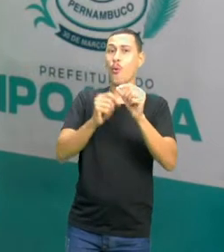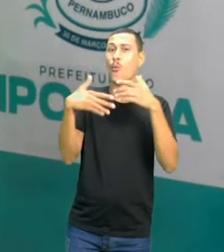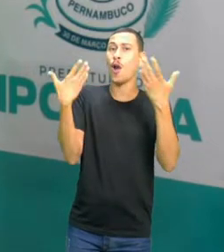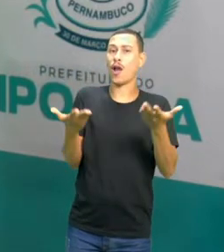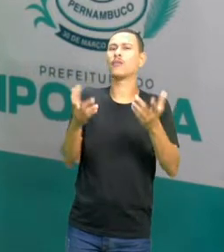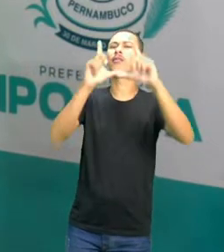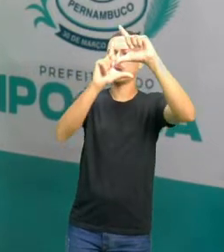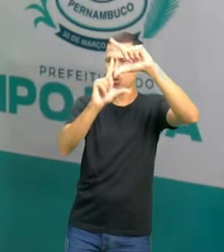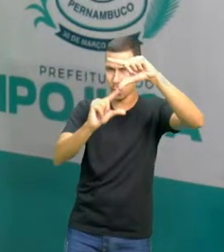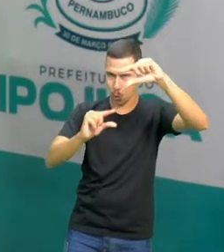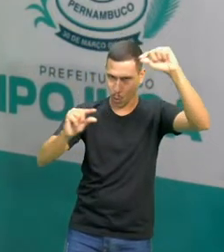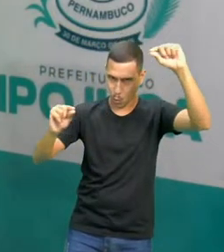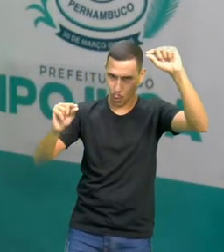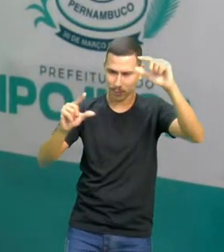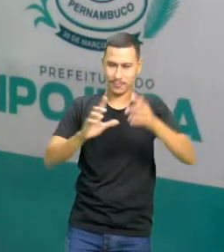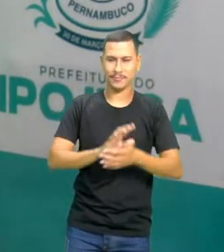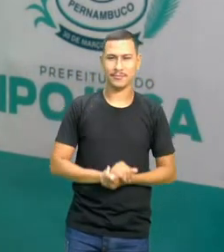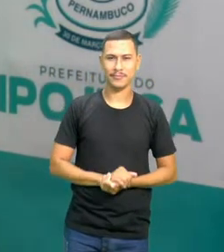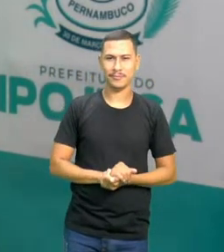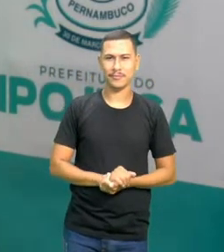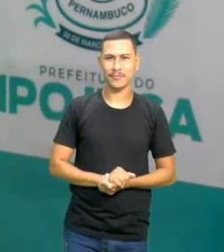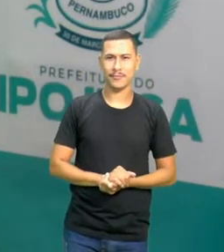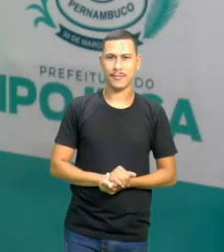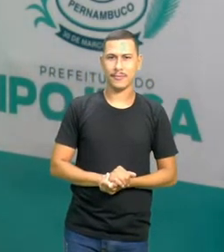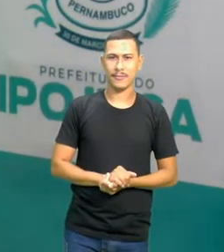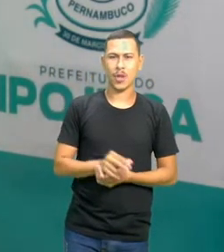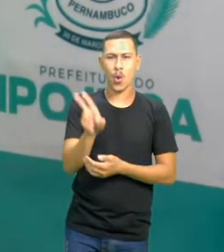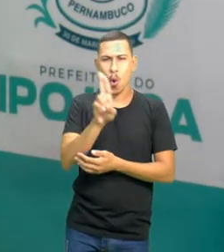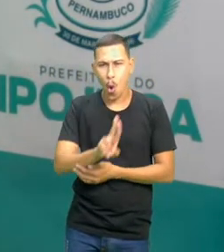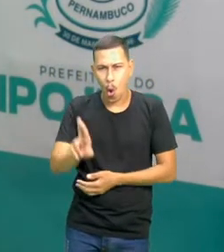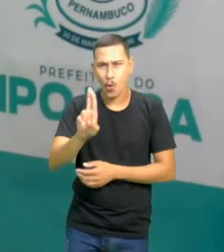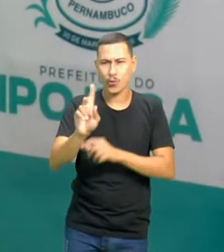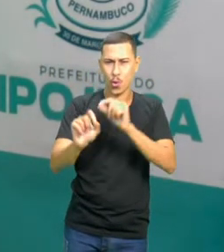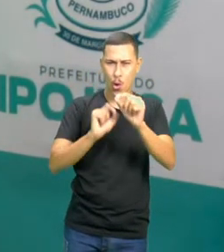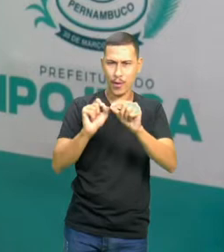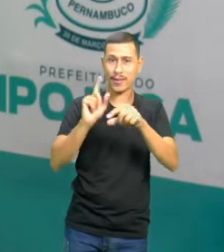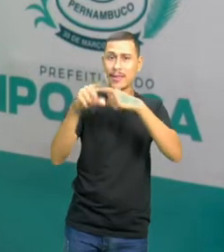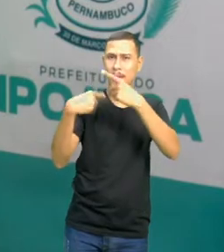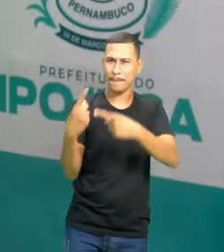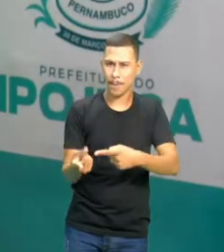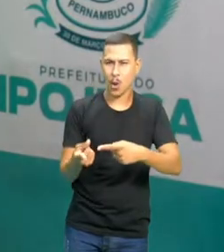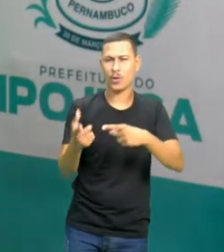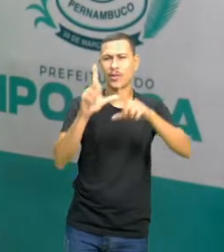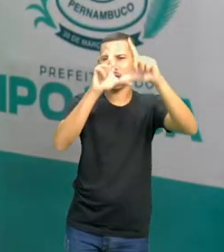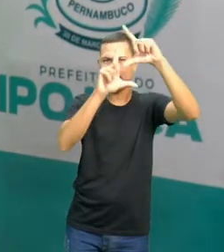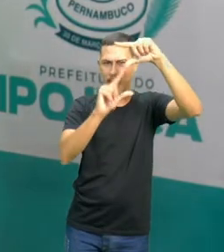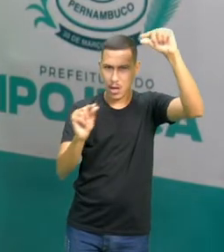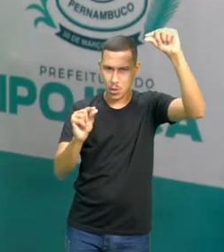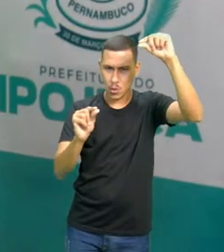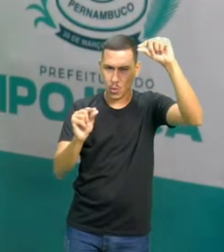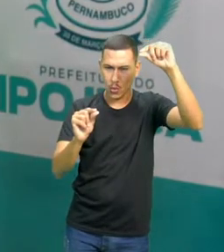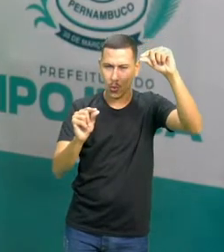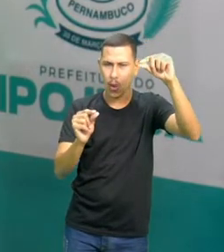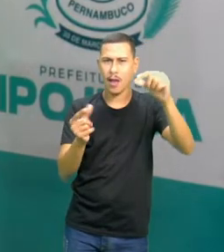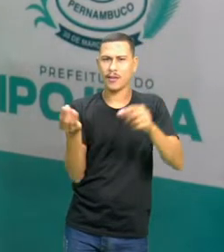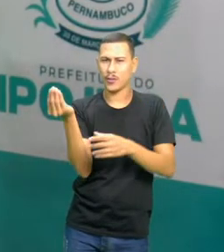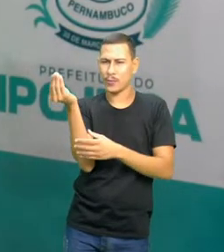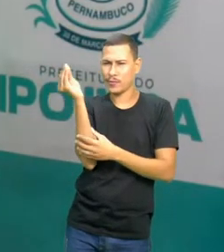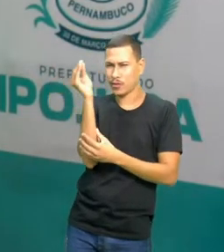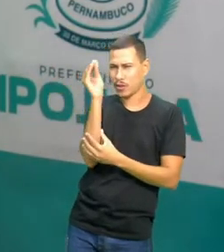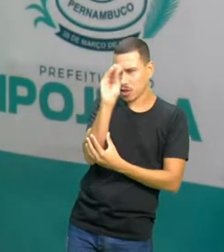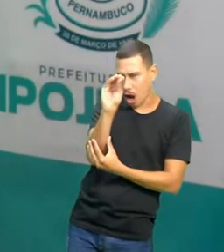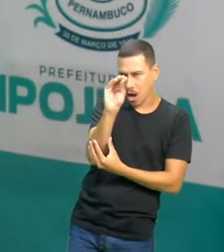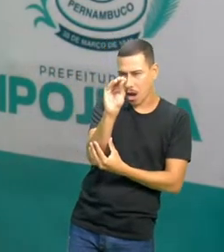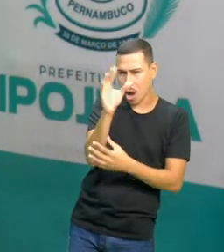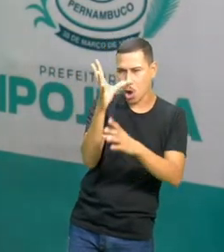lua. Portanto, temos aqui, depois da lua, as duas estrelas que entraram para completar a